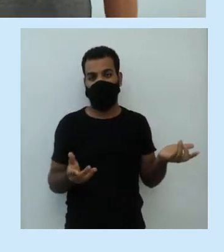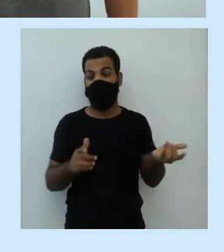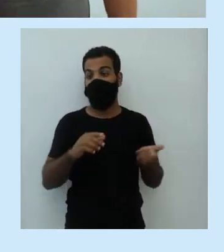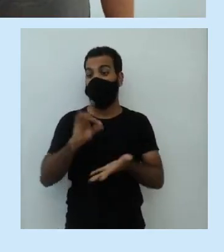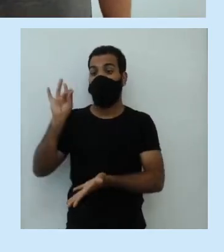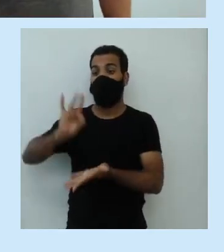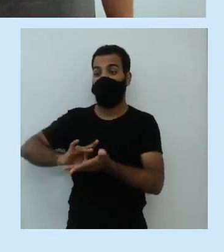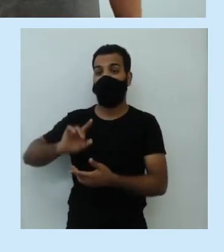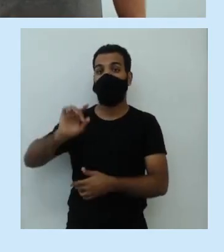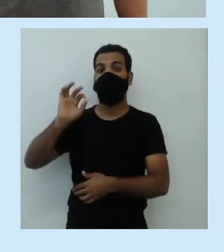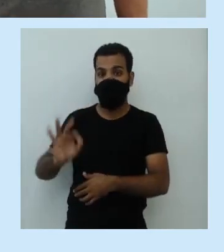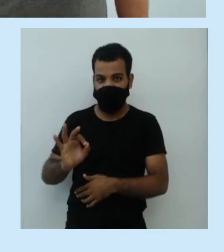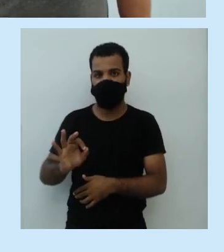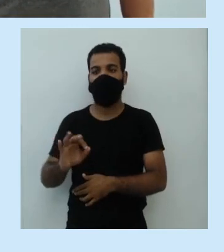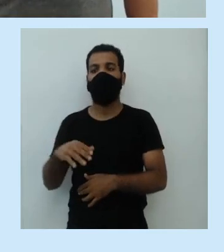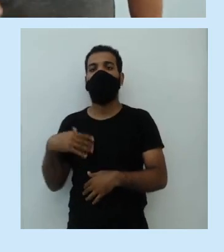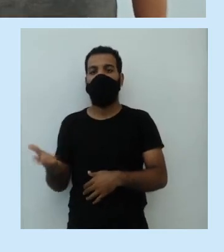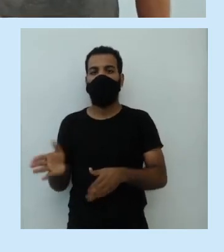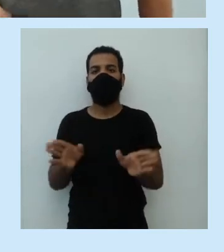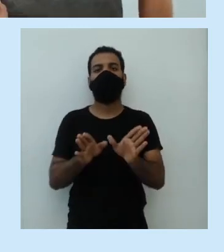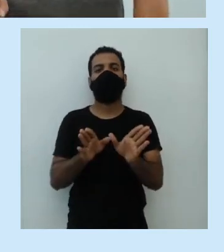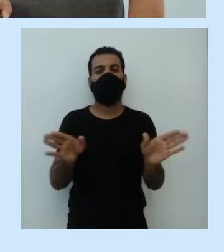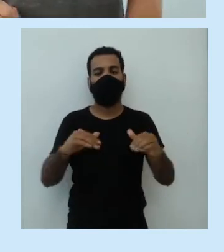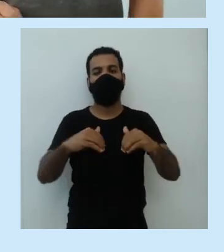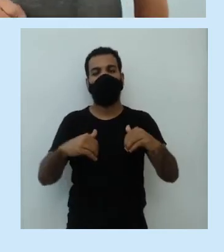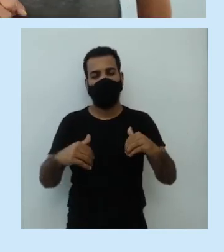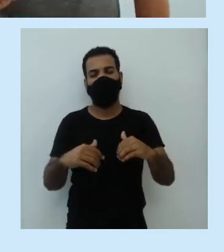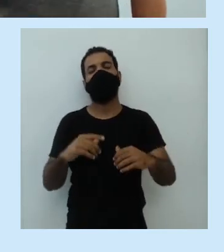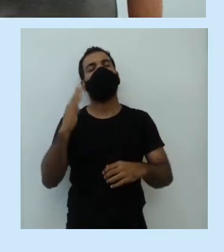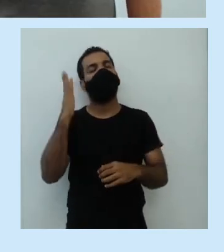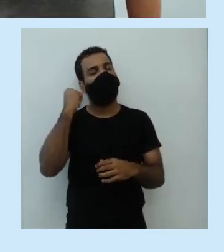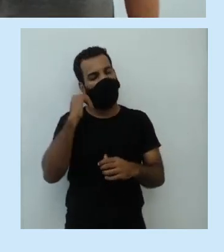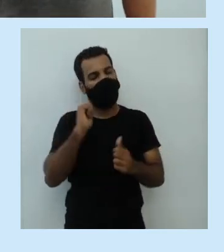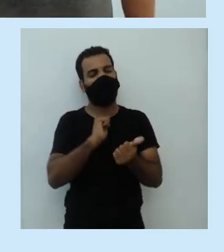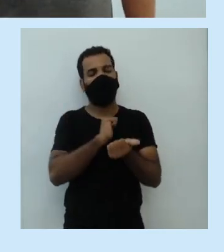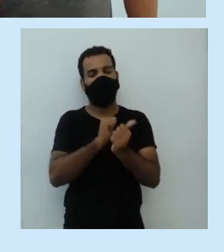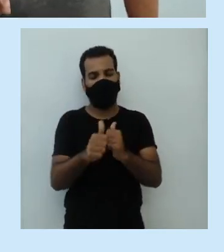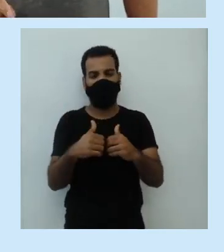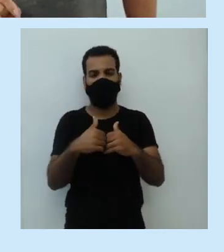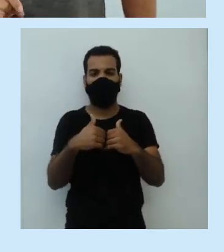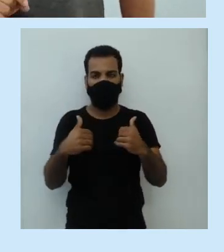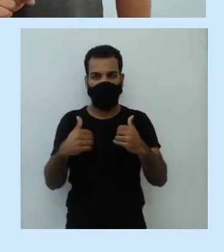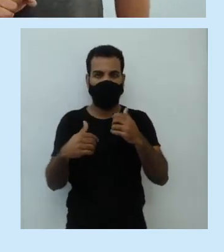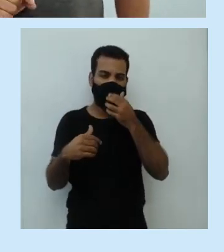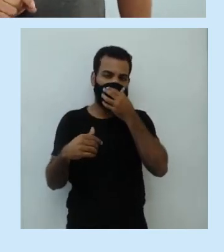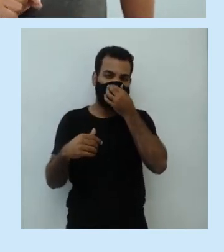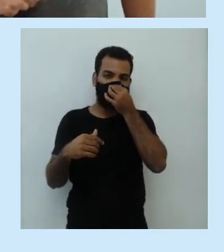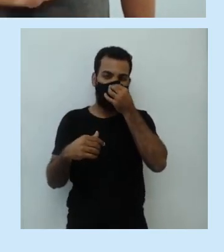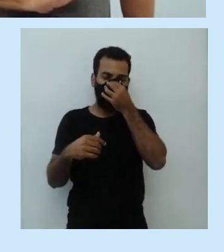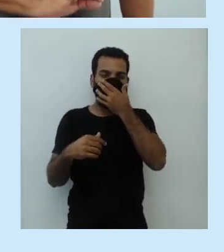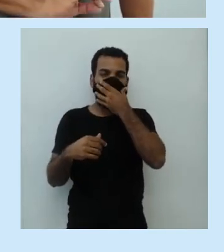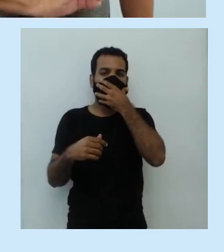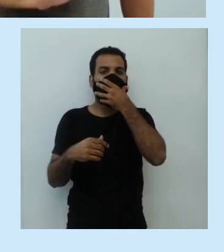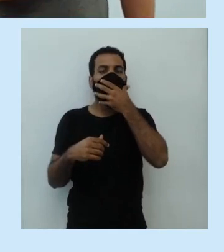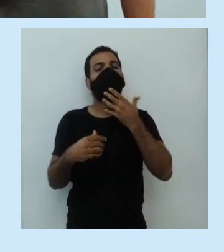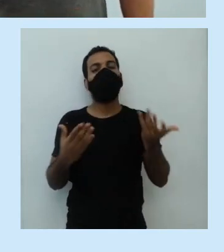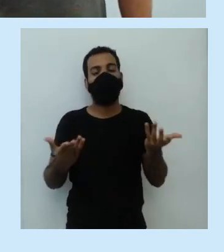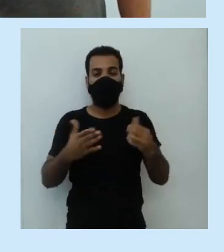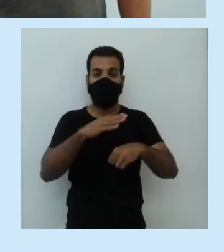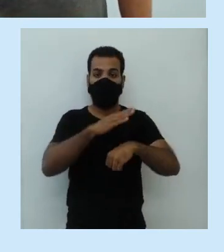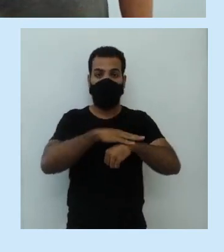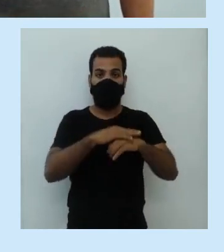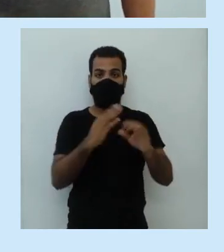realidade. Você sabe que o profissional da área esportiva, para chegar naquele status que ele chegou, levou um